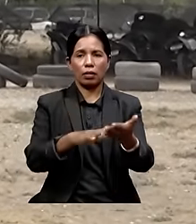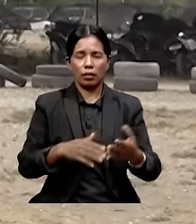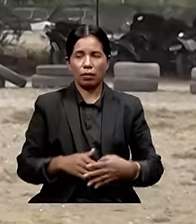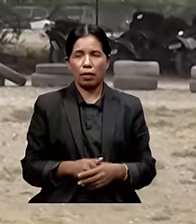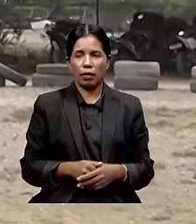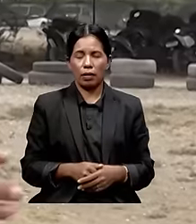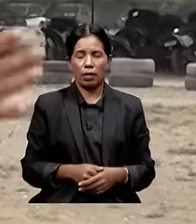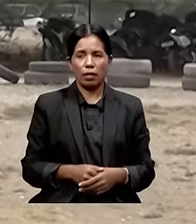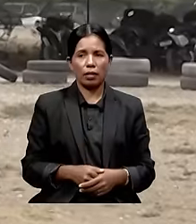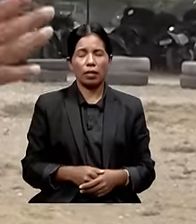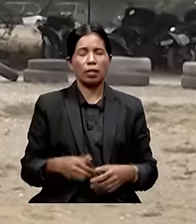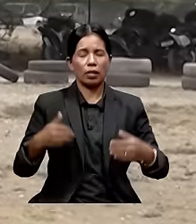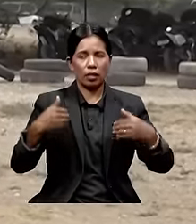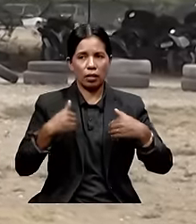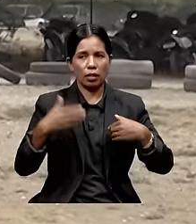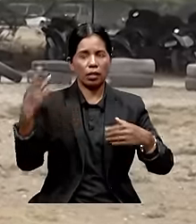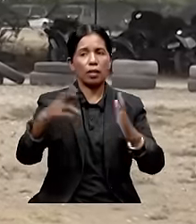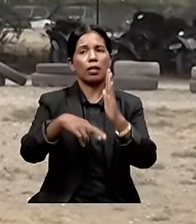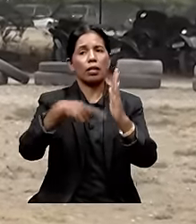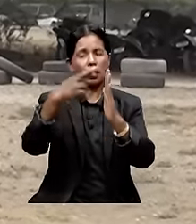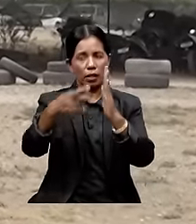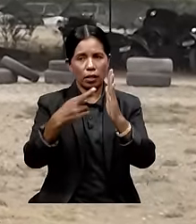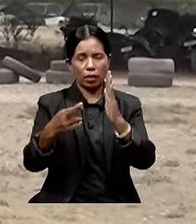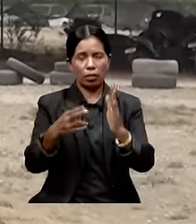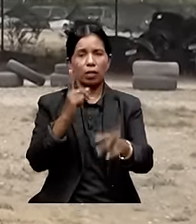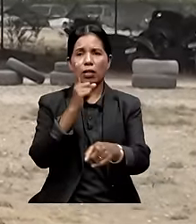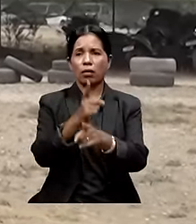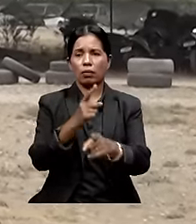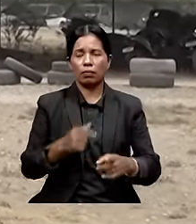Boa tansane acontece e ninha regra apropriado.